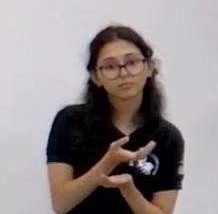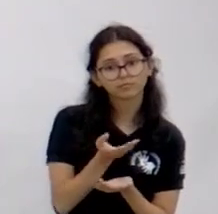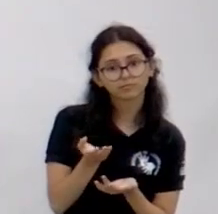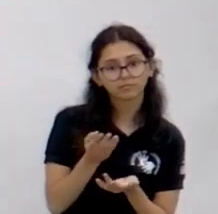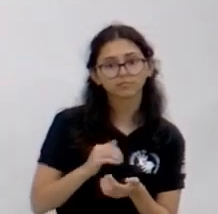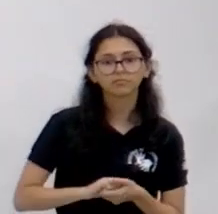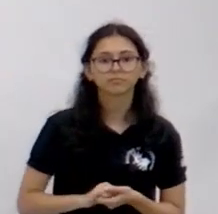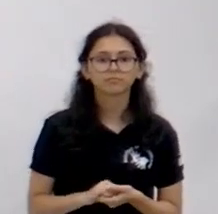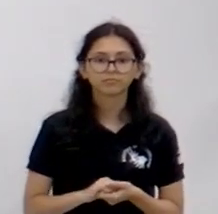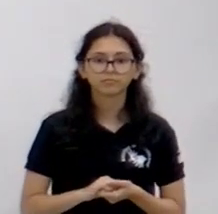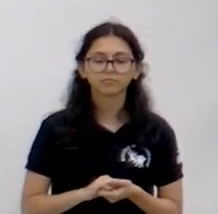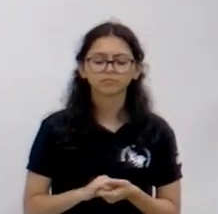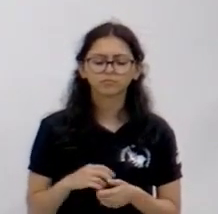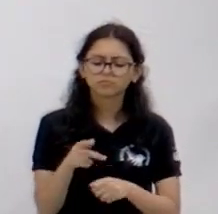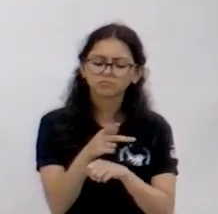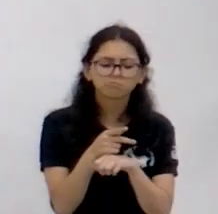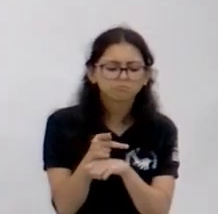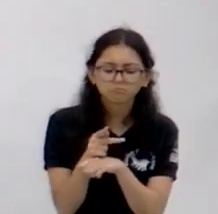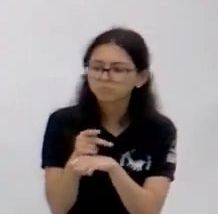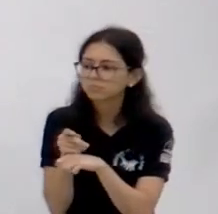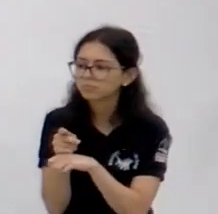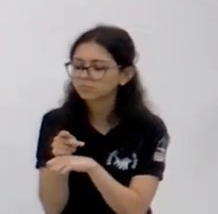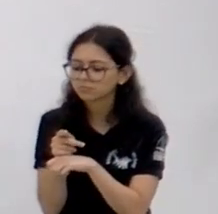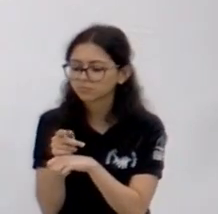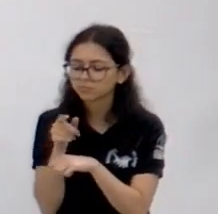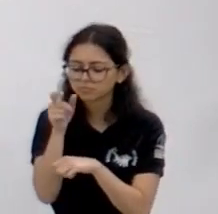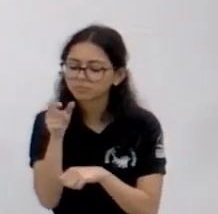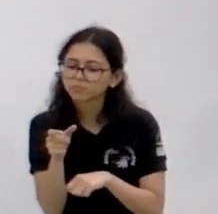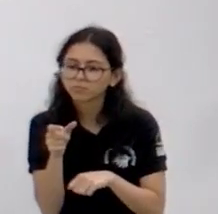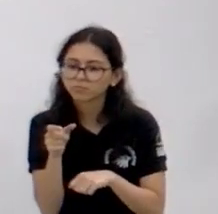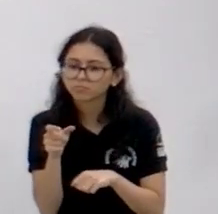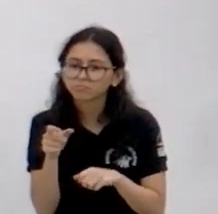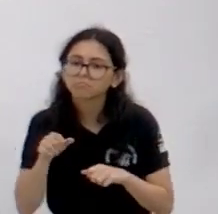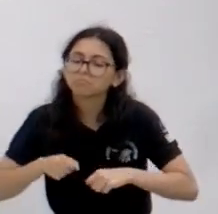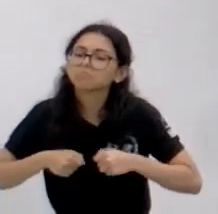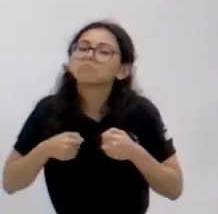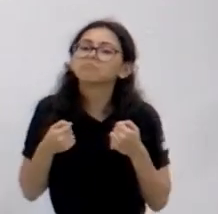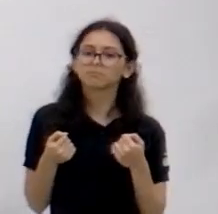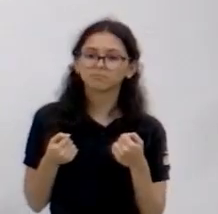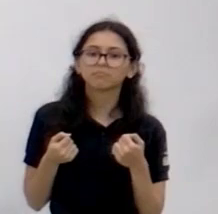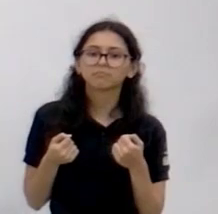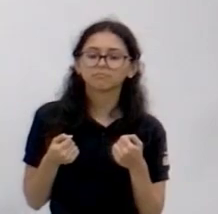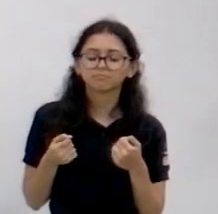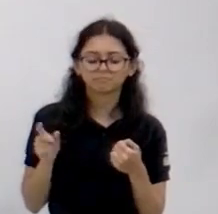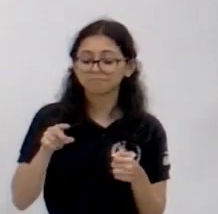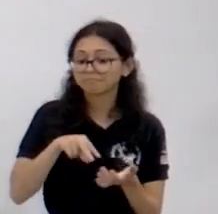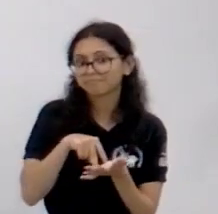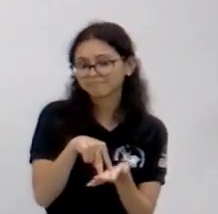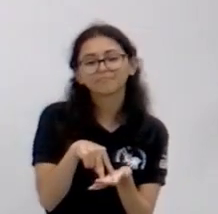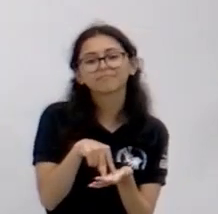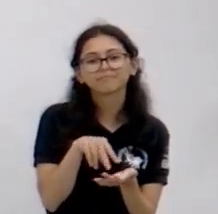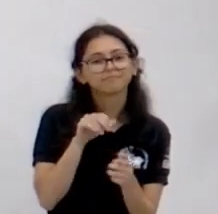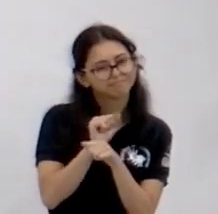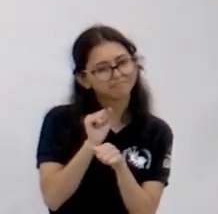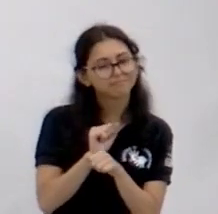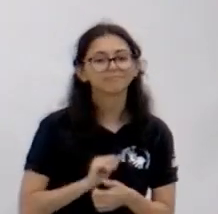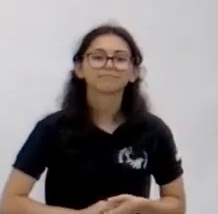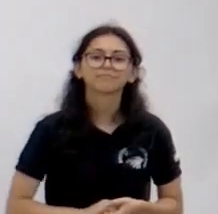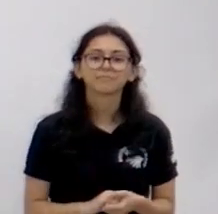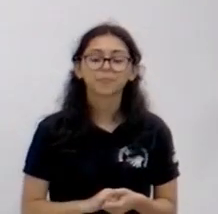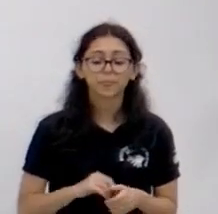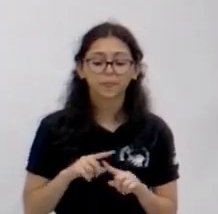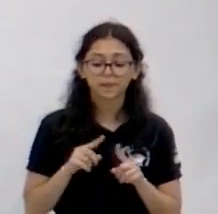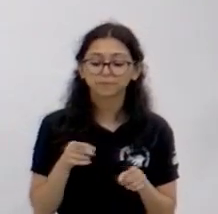um valente. Calma, ninguém fique de pé não. Calma, segura aí. Vocês conseguem